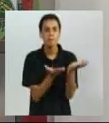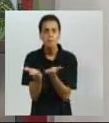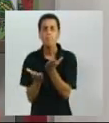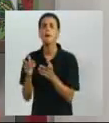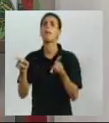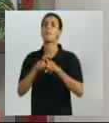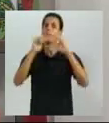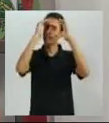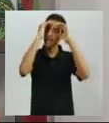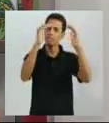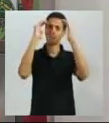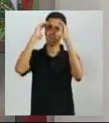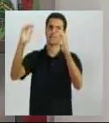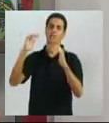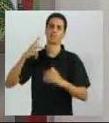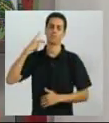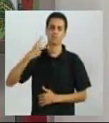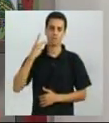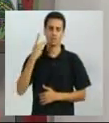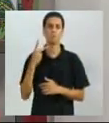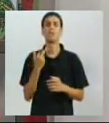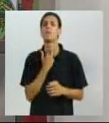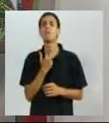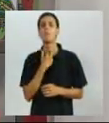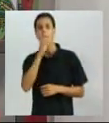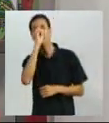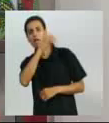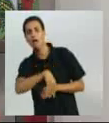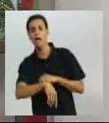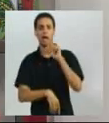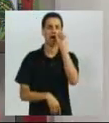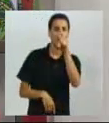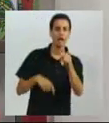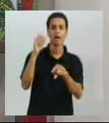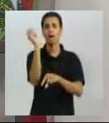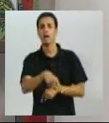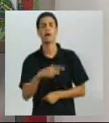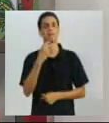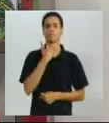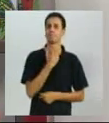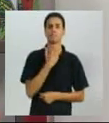ter respeito com o trato com a coisa pública e não pode se um querer atacar o outro achando que está dando uma de